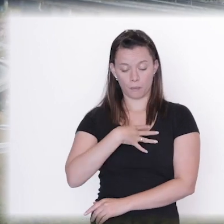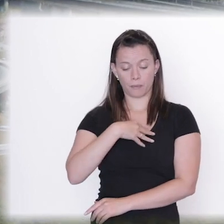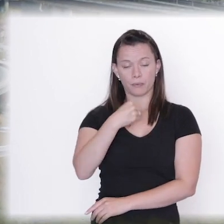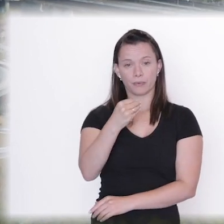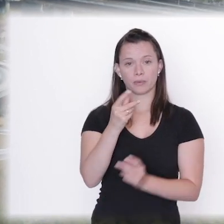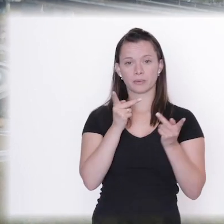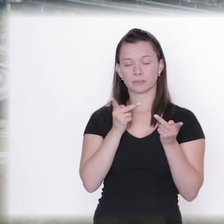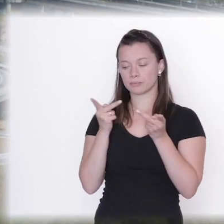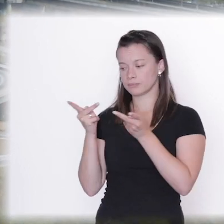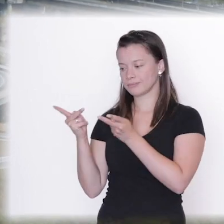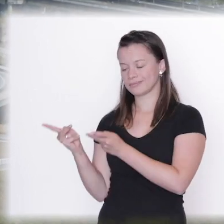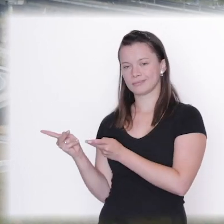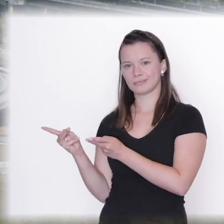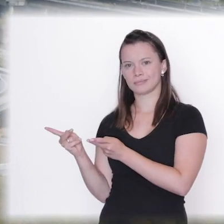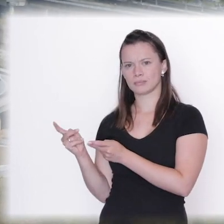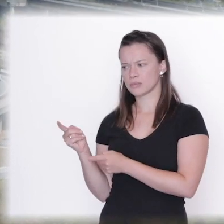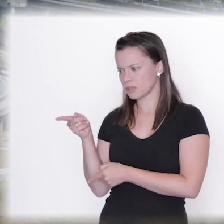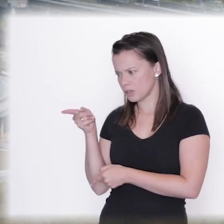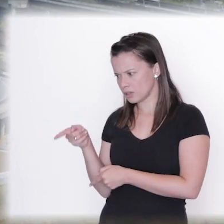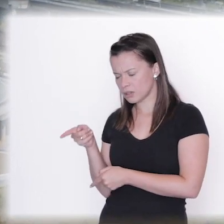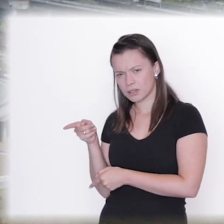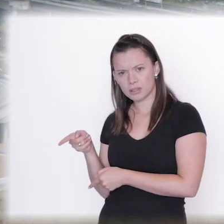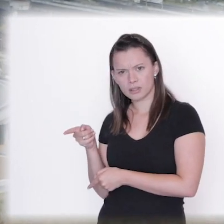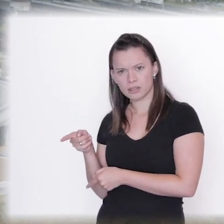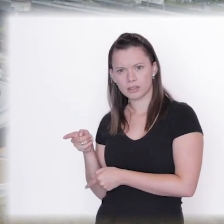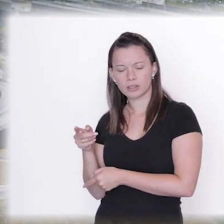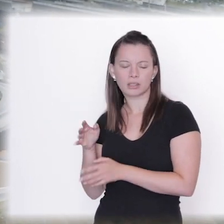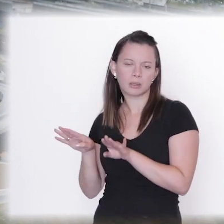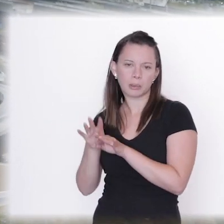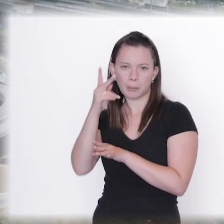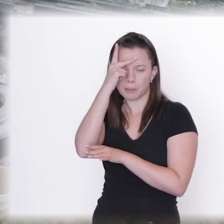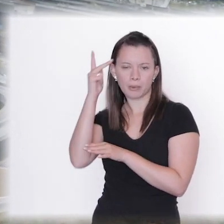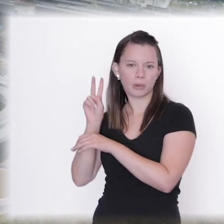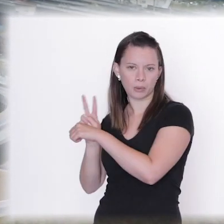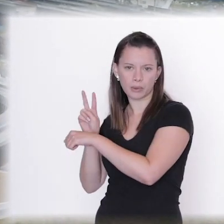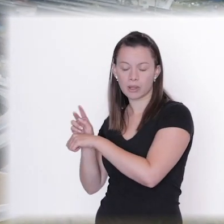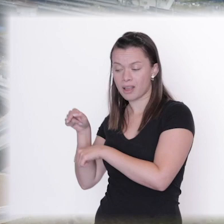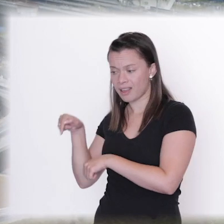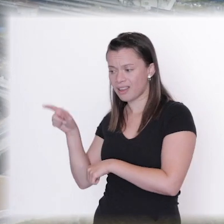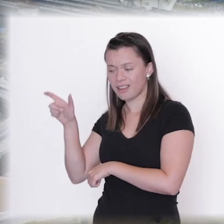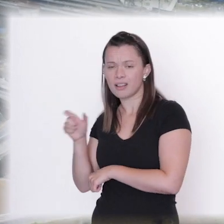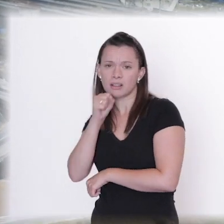eventualmente, e era a cuidadora que ela tinha. Ela tinha dinheiro, tinha boa vida, mas